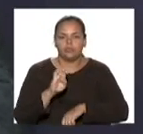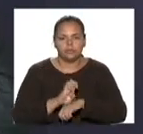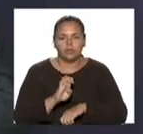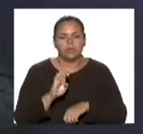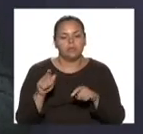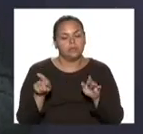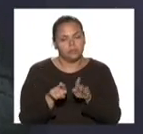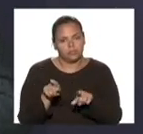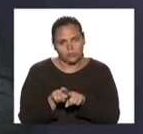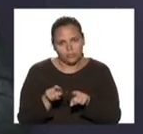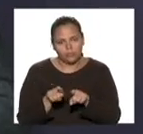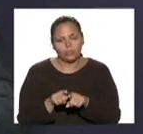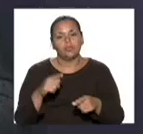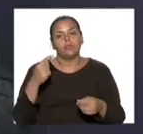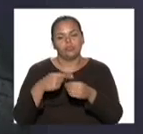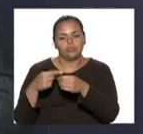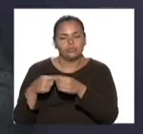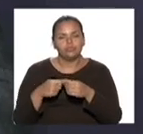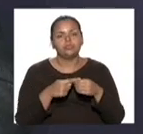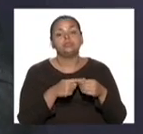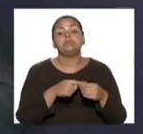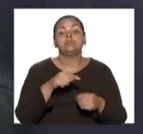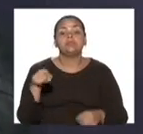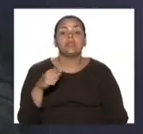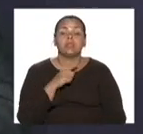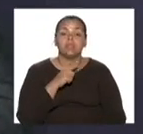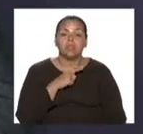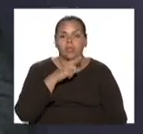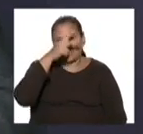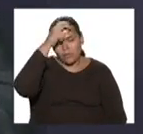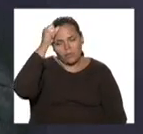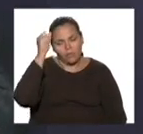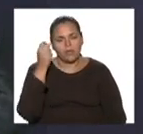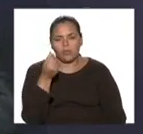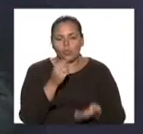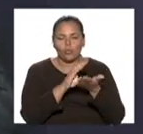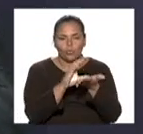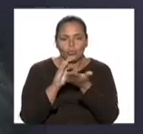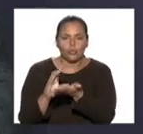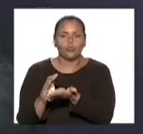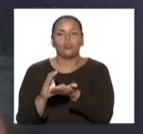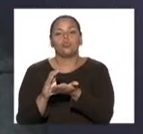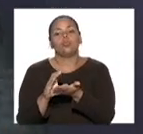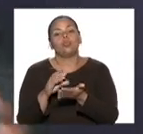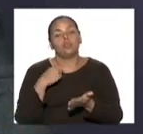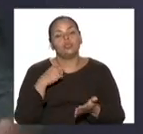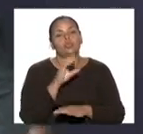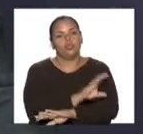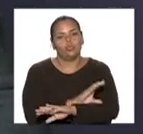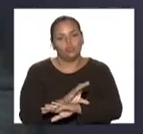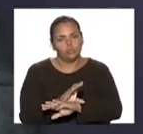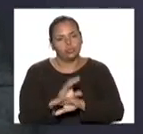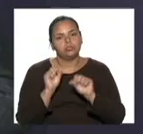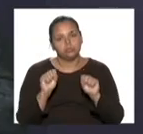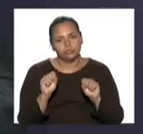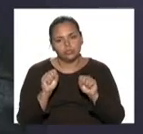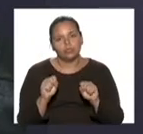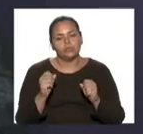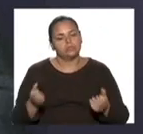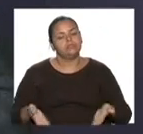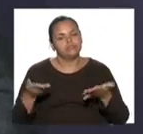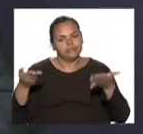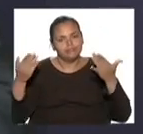também dos municípios. E, com isso, de fato, ter recursos para que as atividades culturais possam